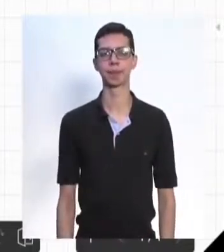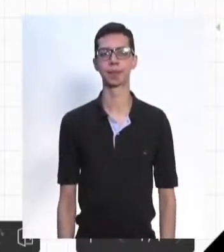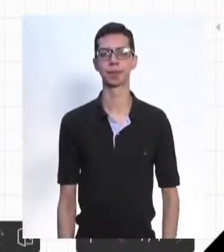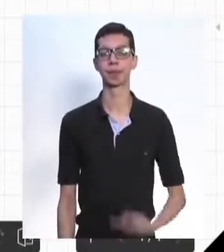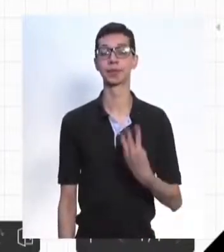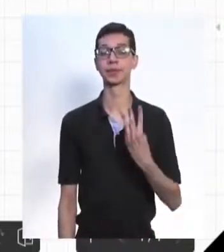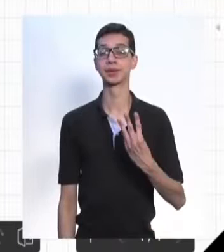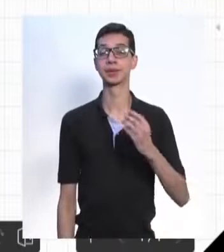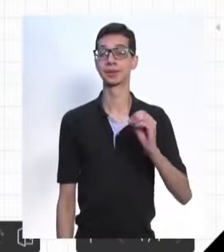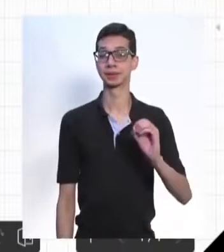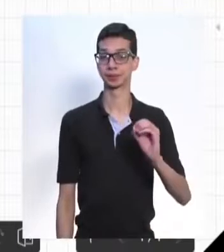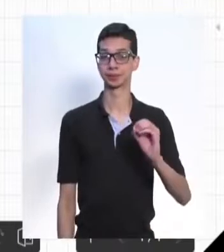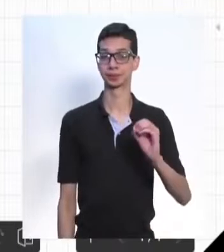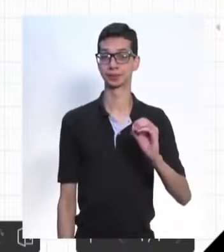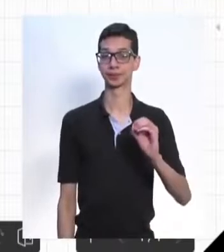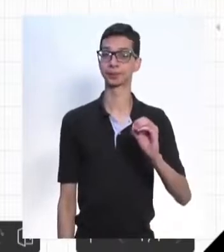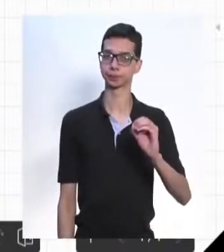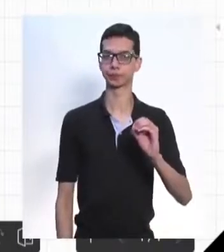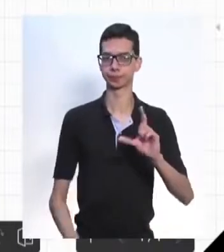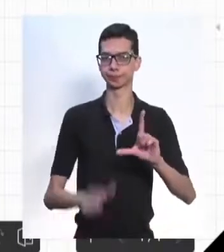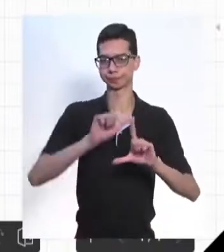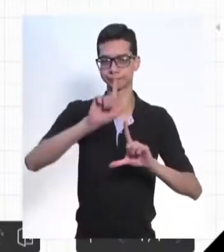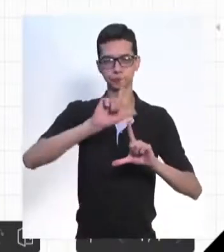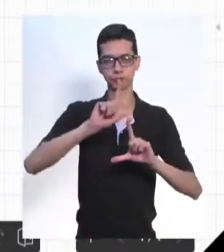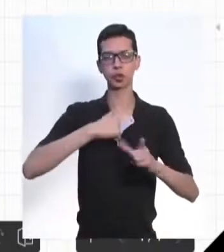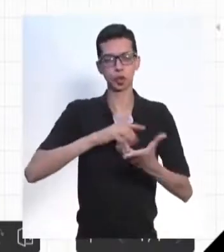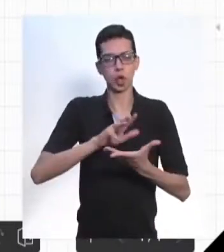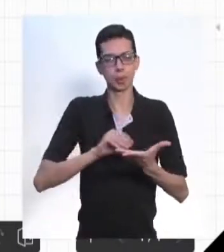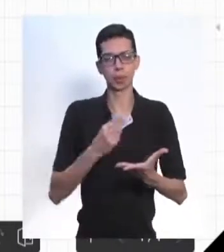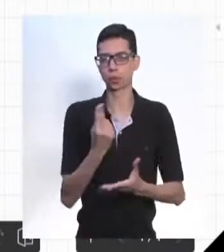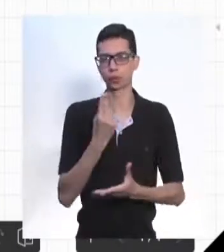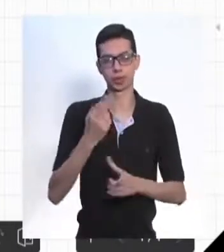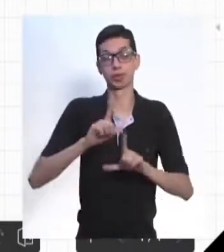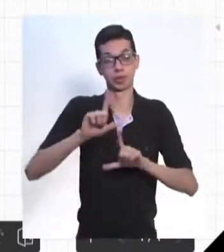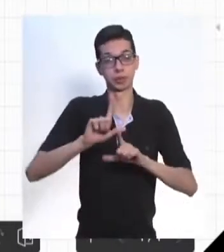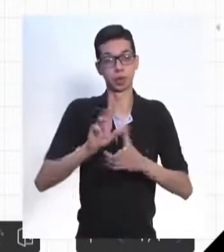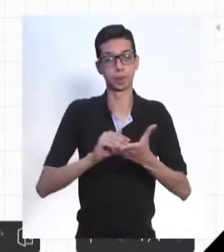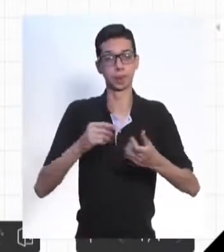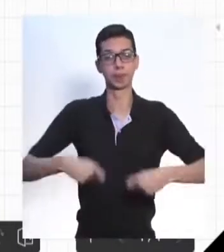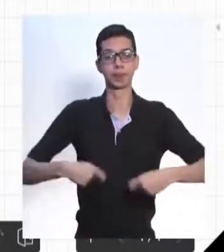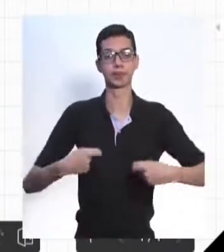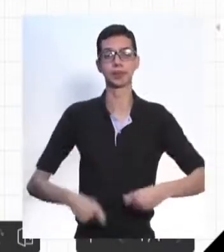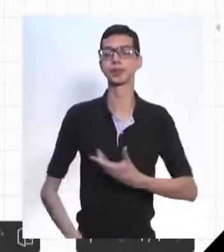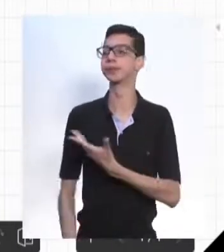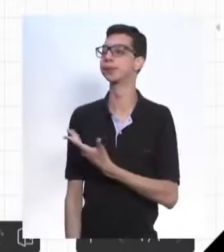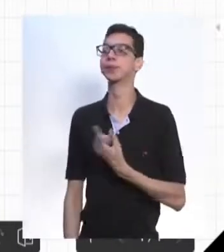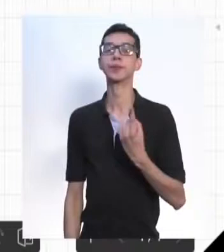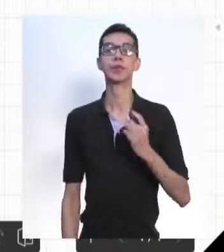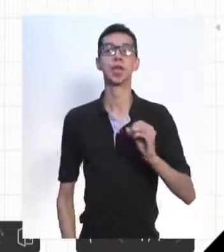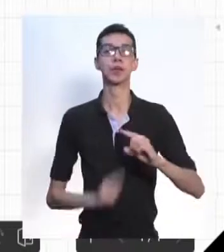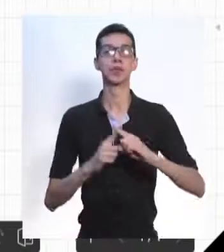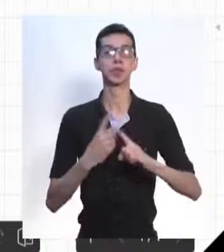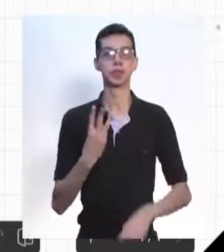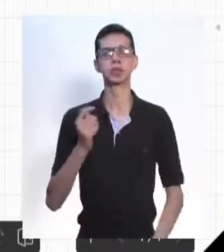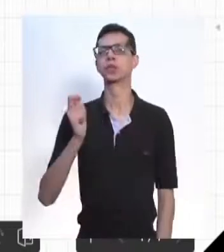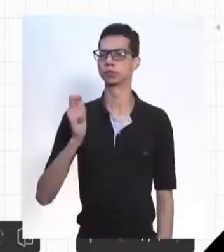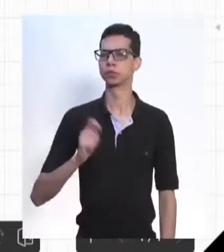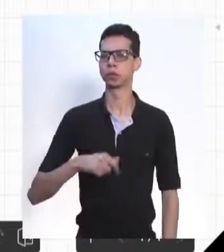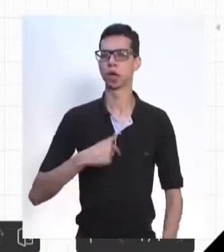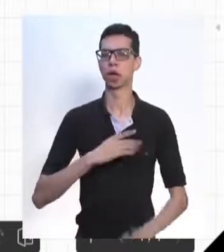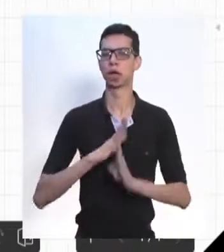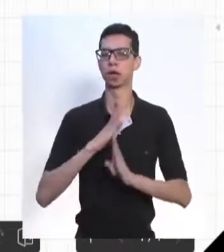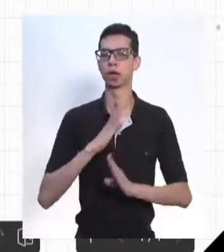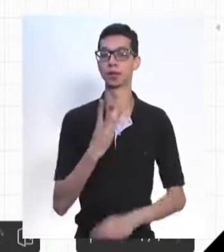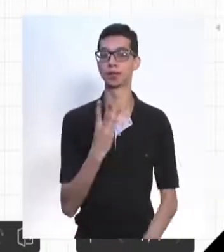e letra eu copio, né? Não tenho como fazer aqui, eu vou copiar esse valor. 10 vezes 3 eu tenho como fazer. Encontro